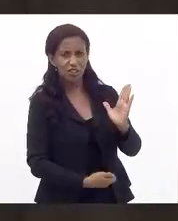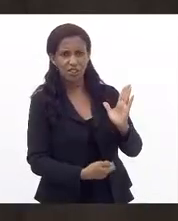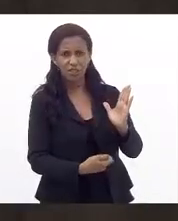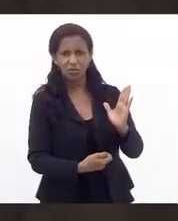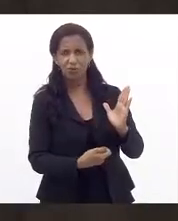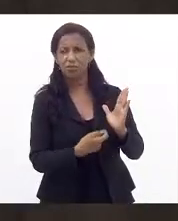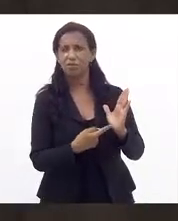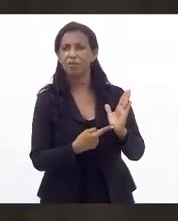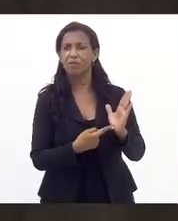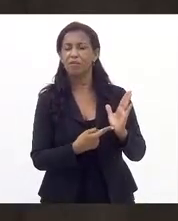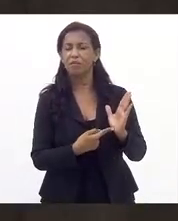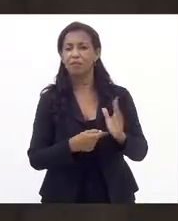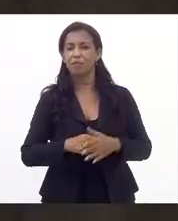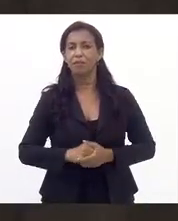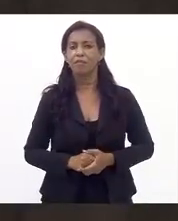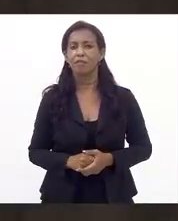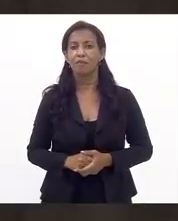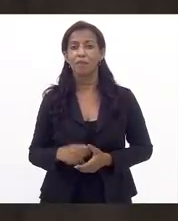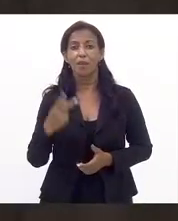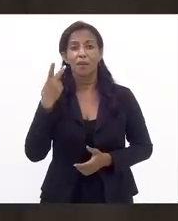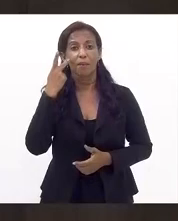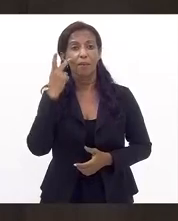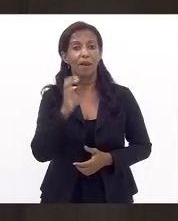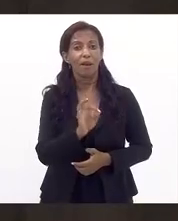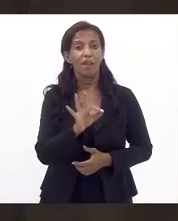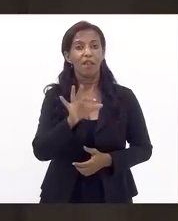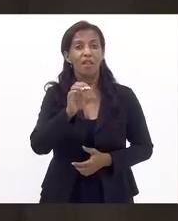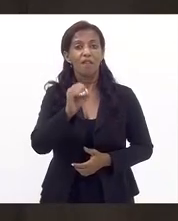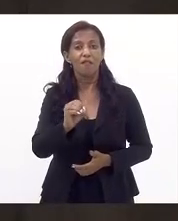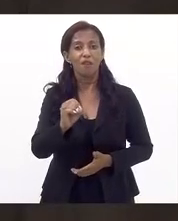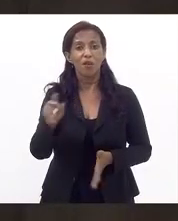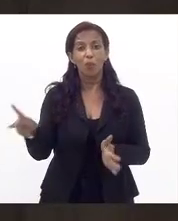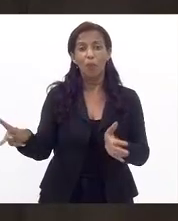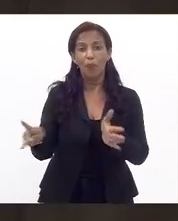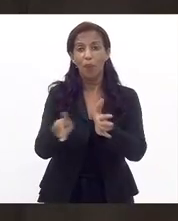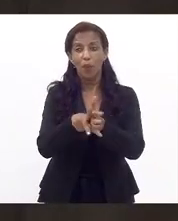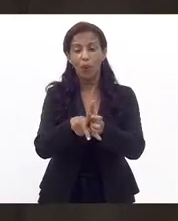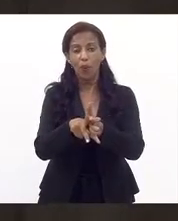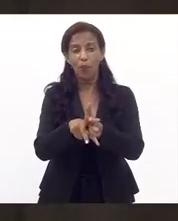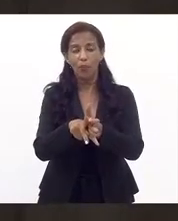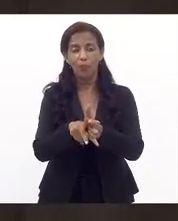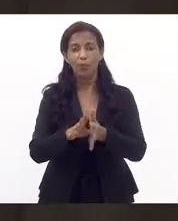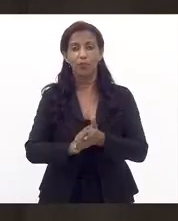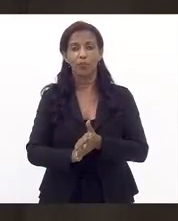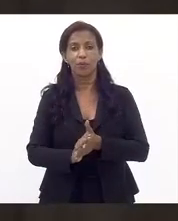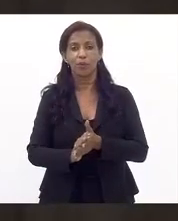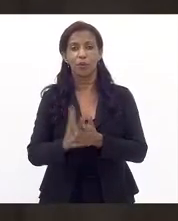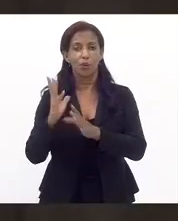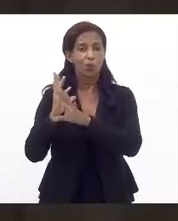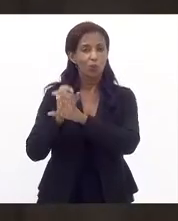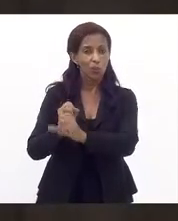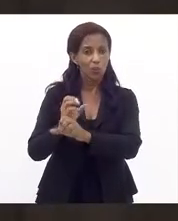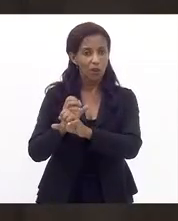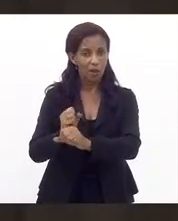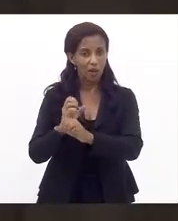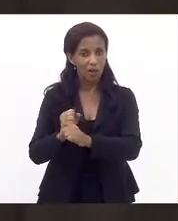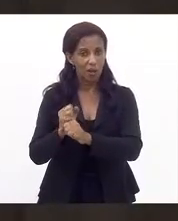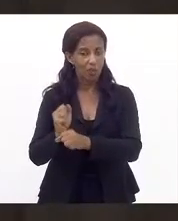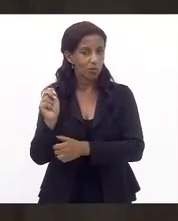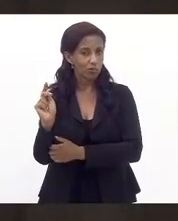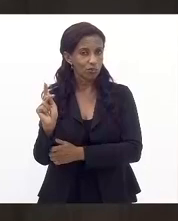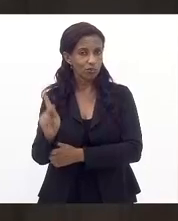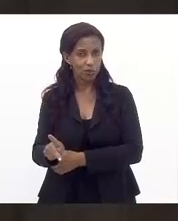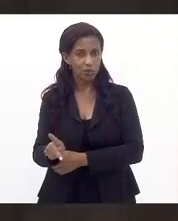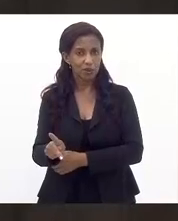do parágrafo primeiro ele vem assim para efeito exclusivo no cálculo dos proventos de